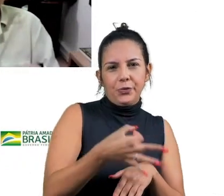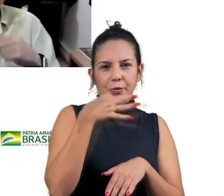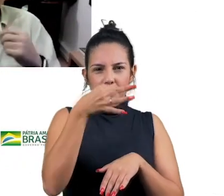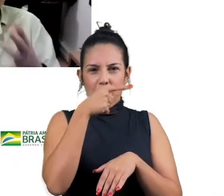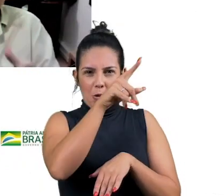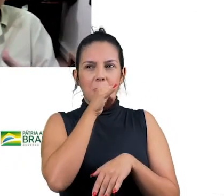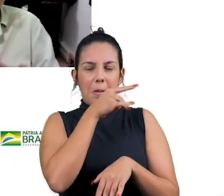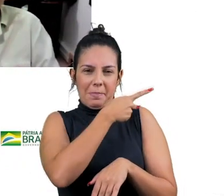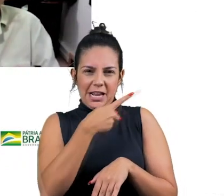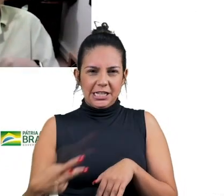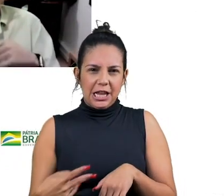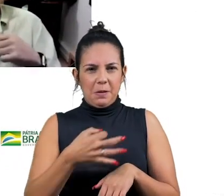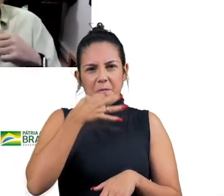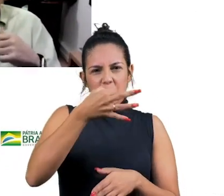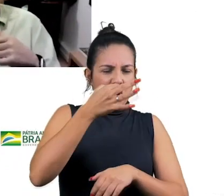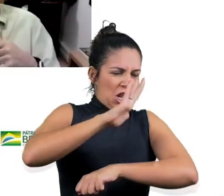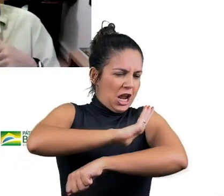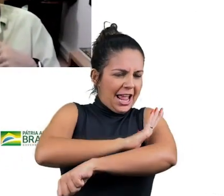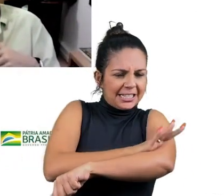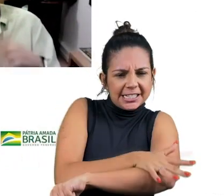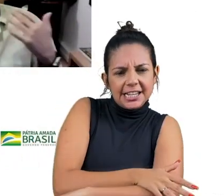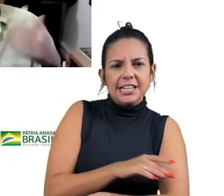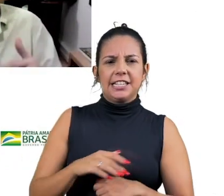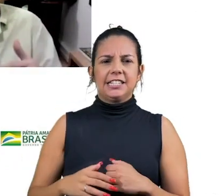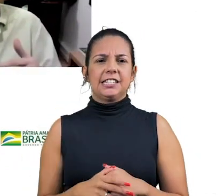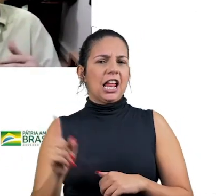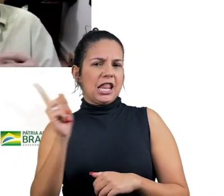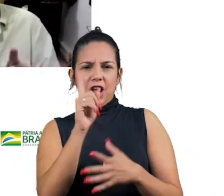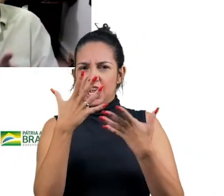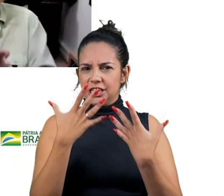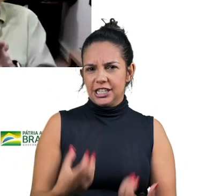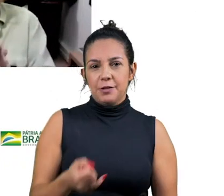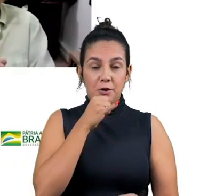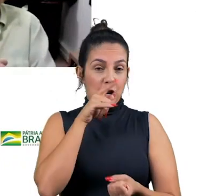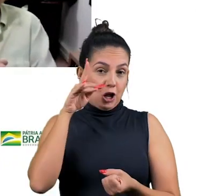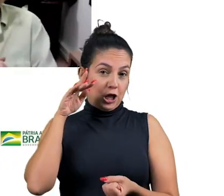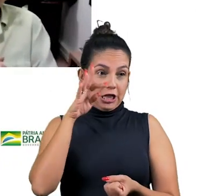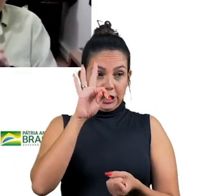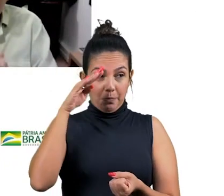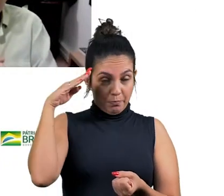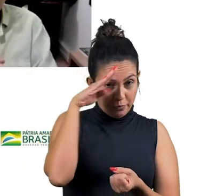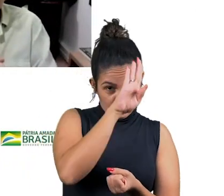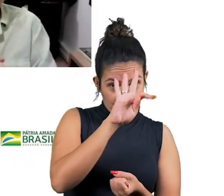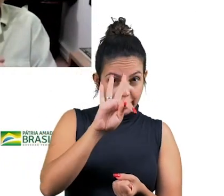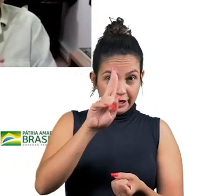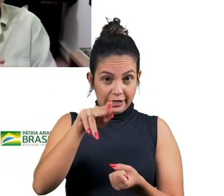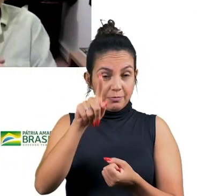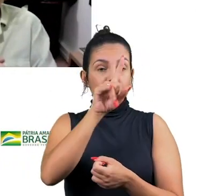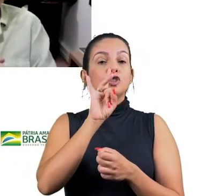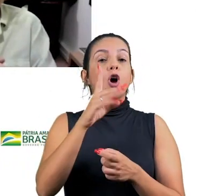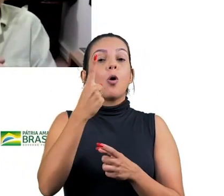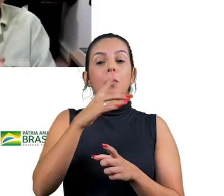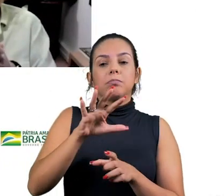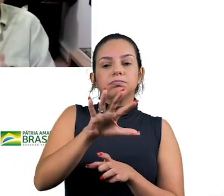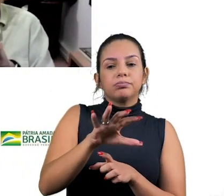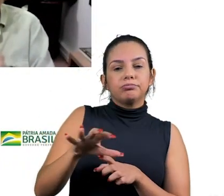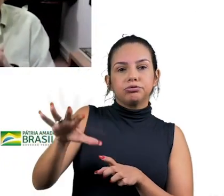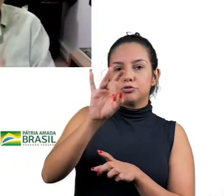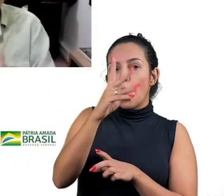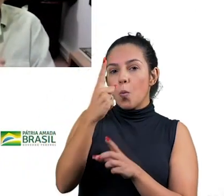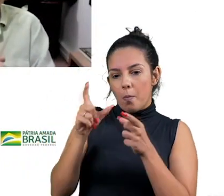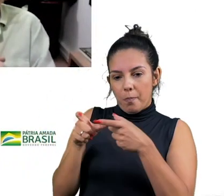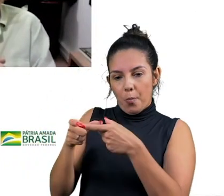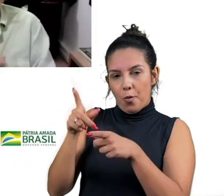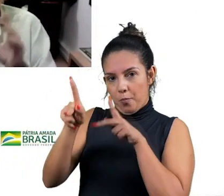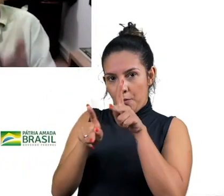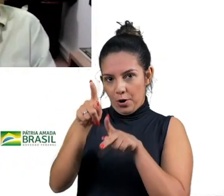intolerante, racista, supremacista, do Trump e do Bolsonaro, é só uma seita. É a